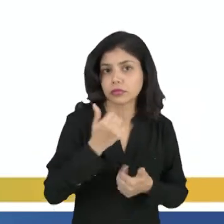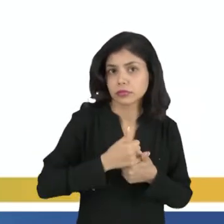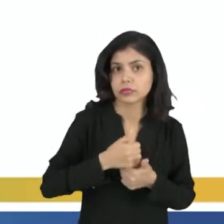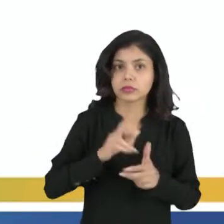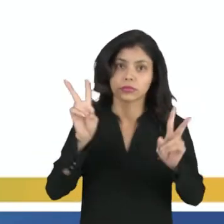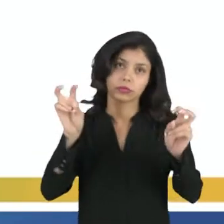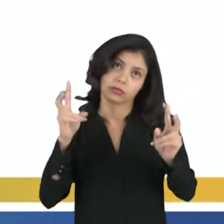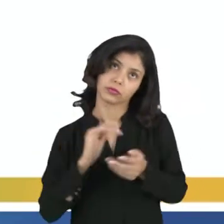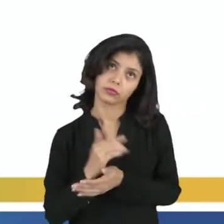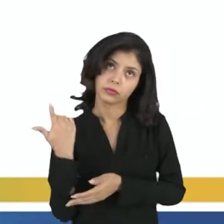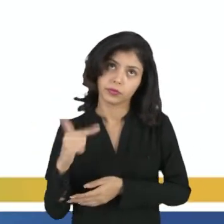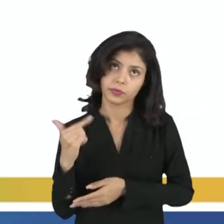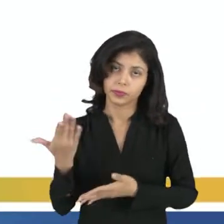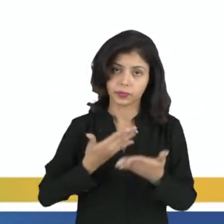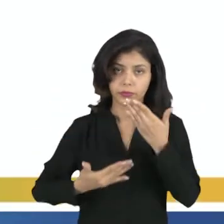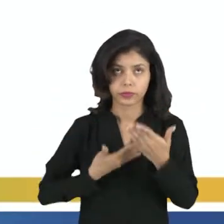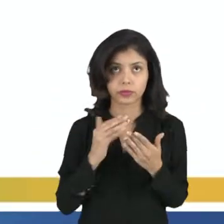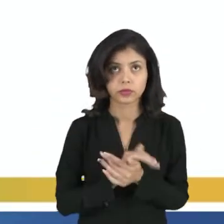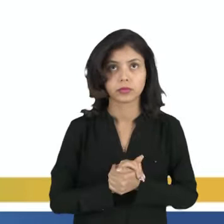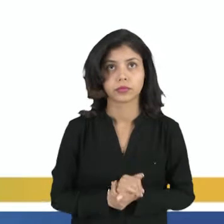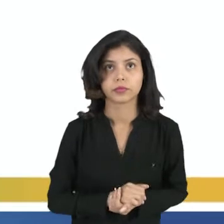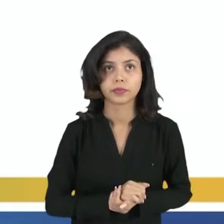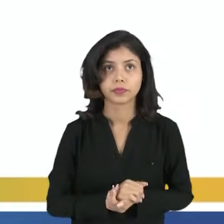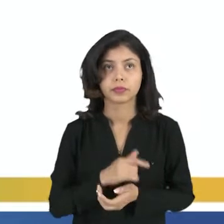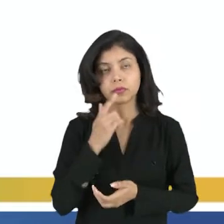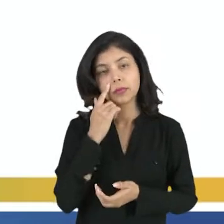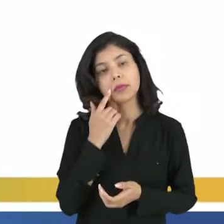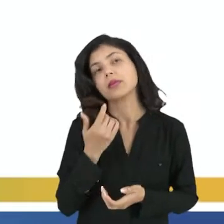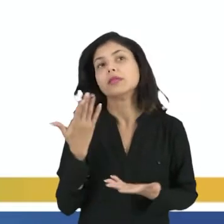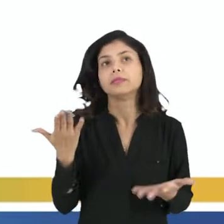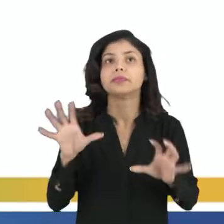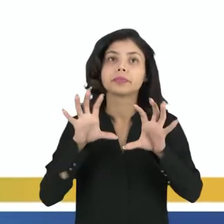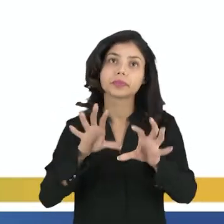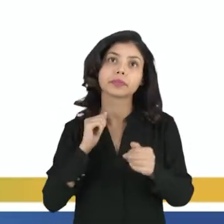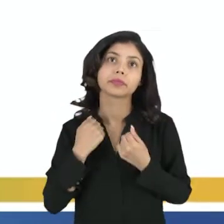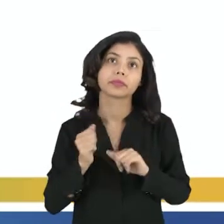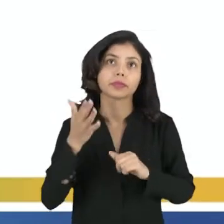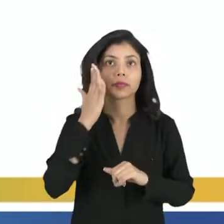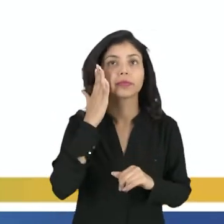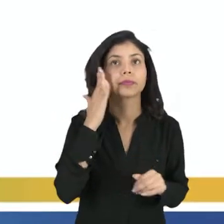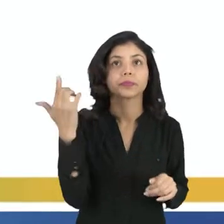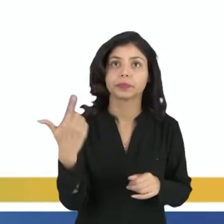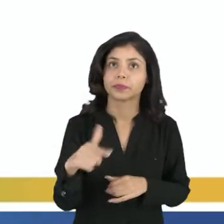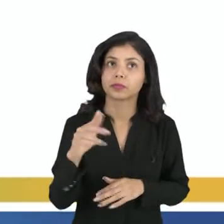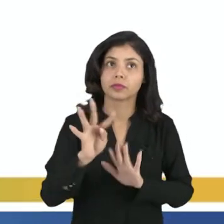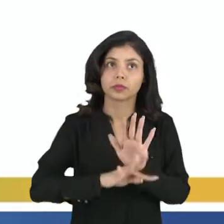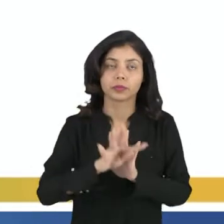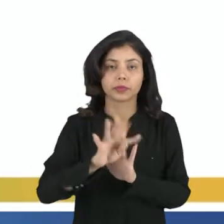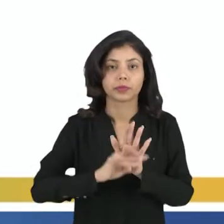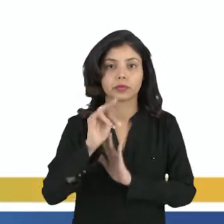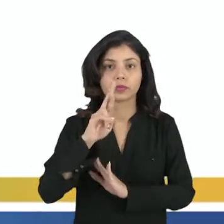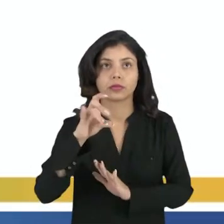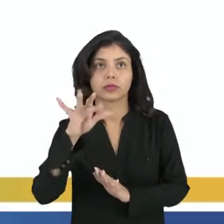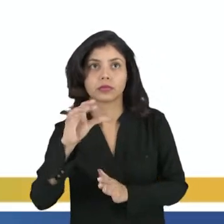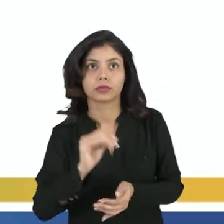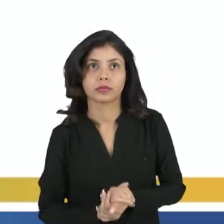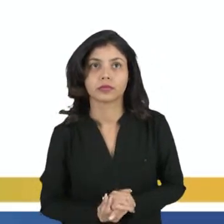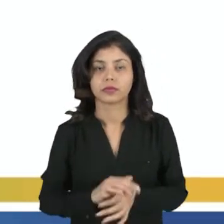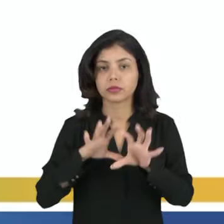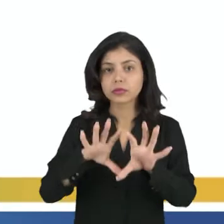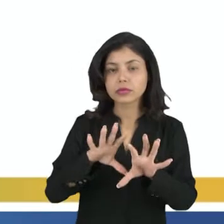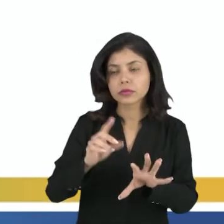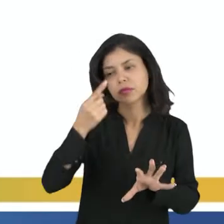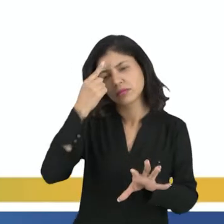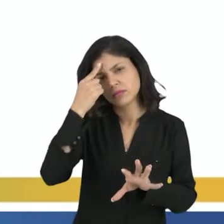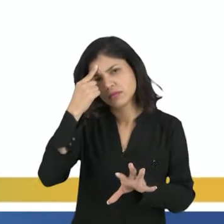assuntos ali sem ter uma relação entre eles. Logo, devemos entender que não existe texto inédito. Aqui é